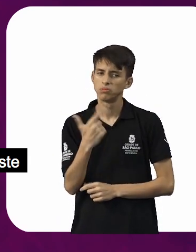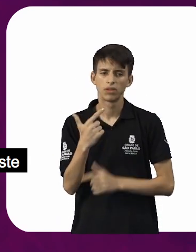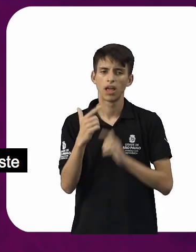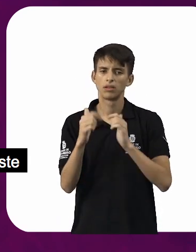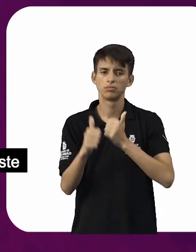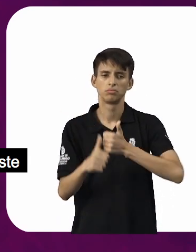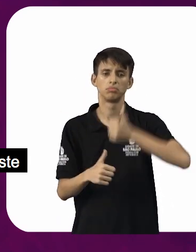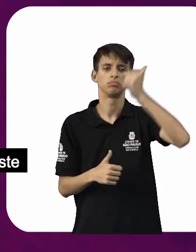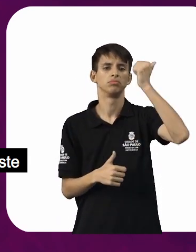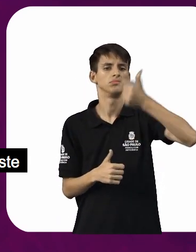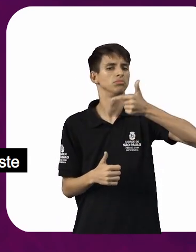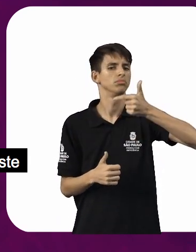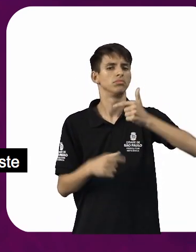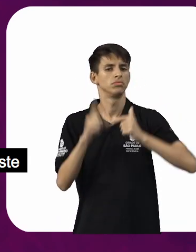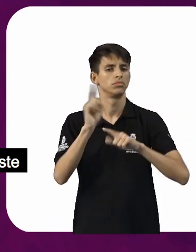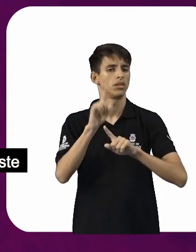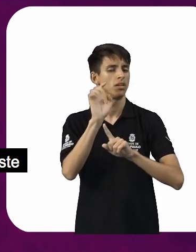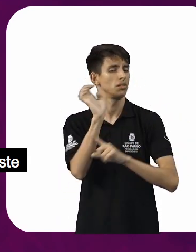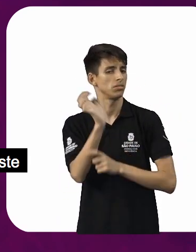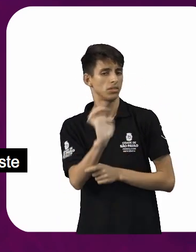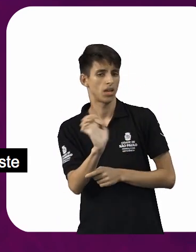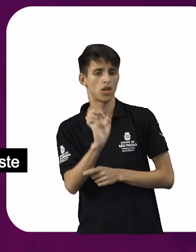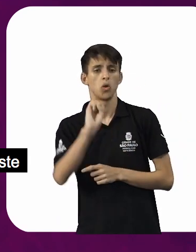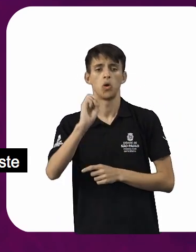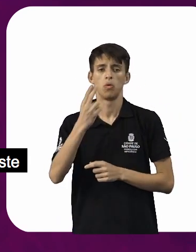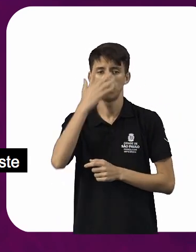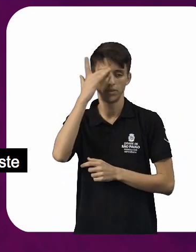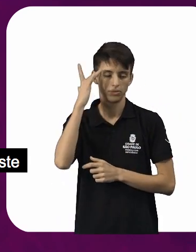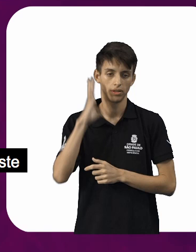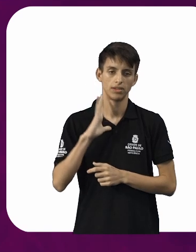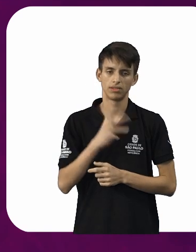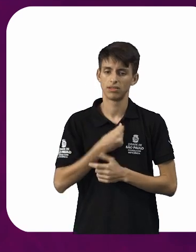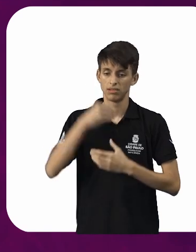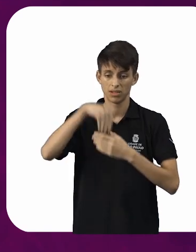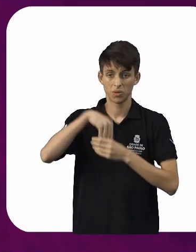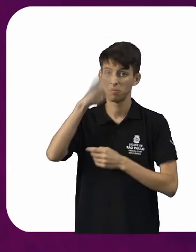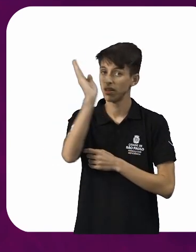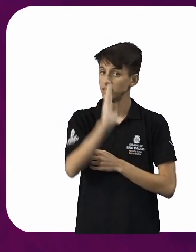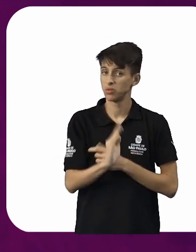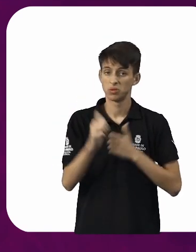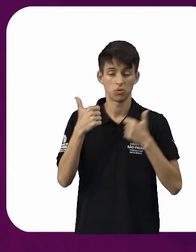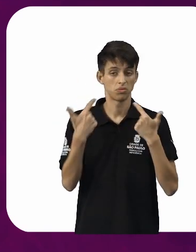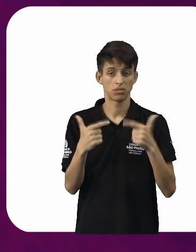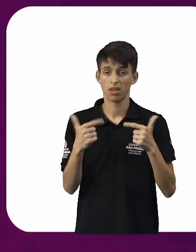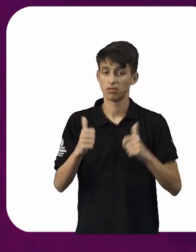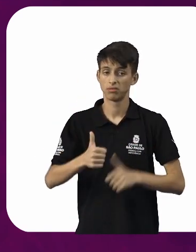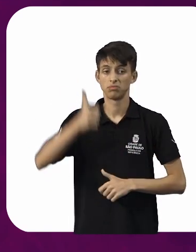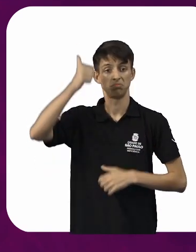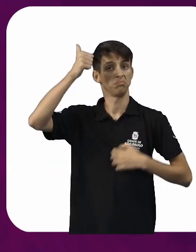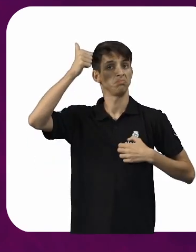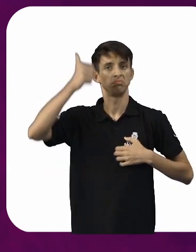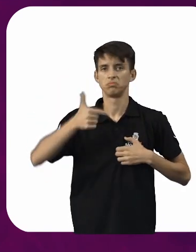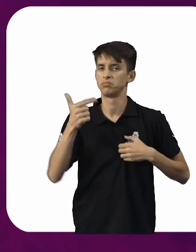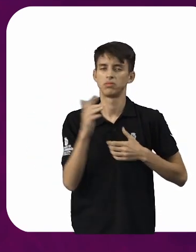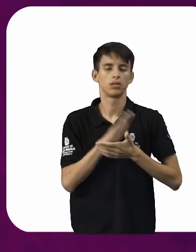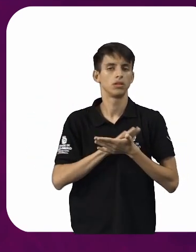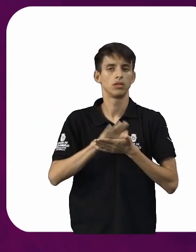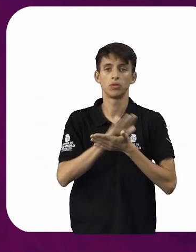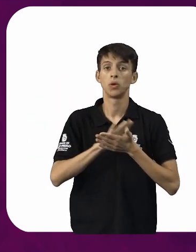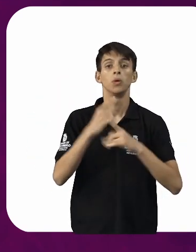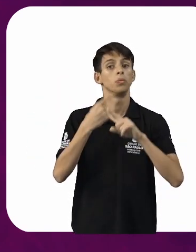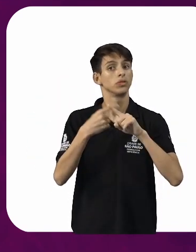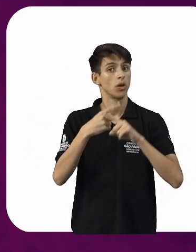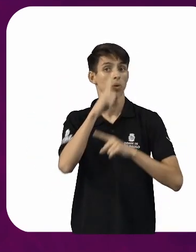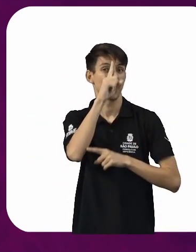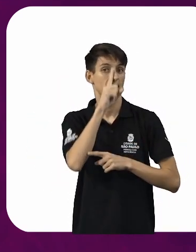algum em ser gay ou uma pessoa trans no Brasil. Porque o risco de você sofrer